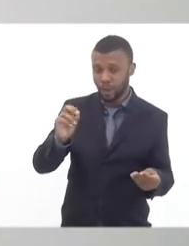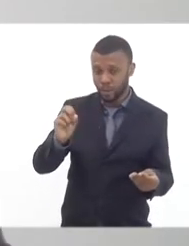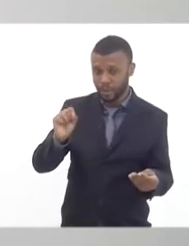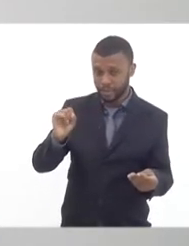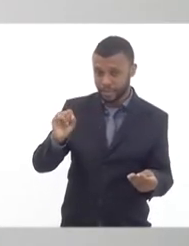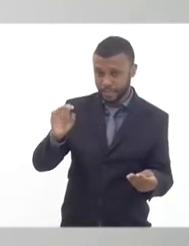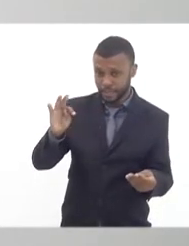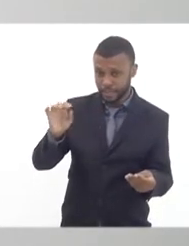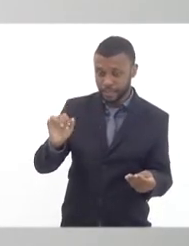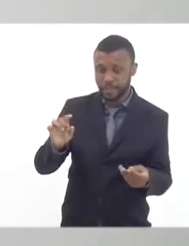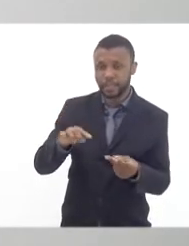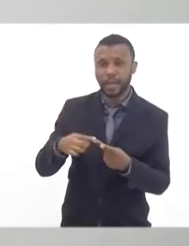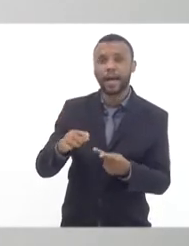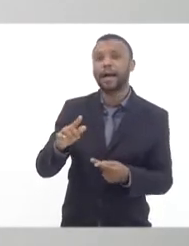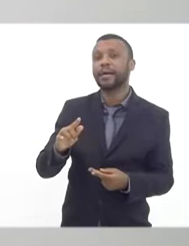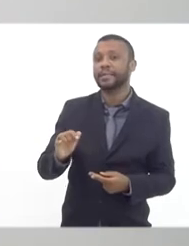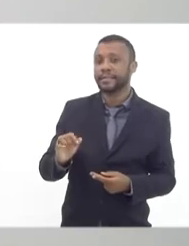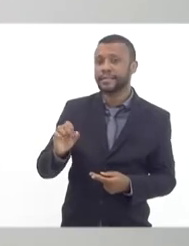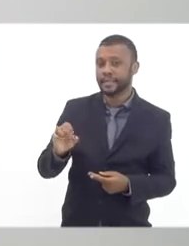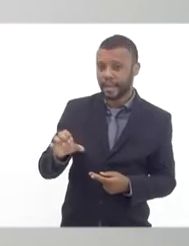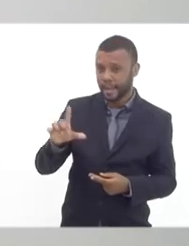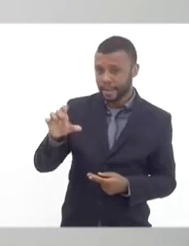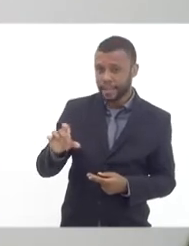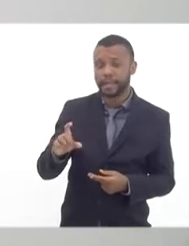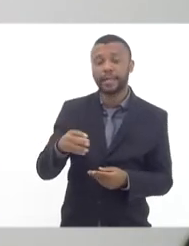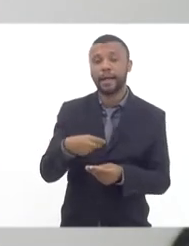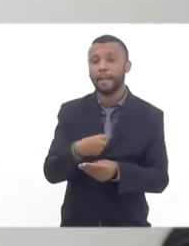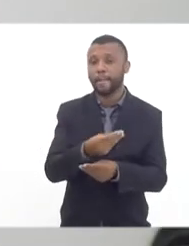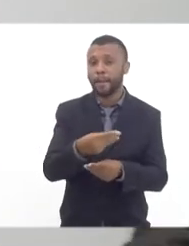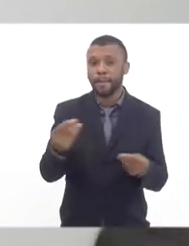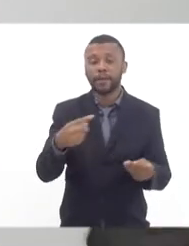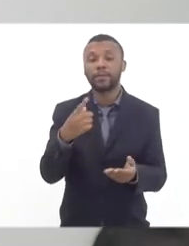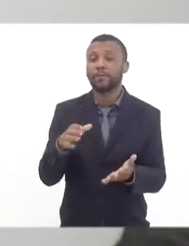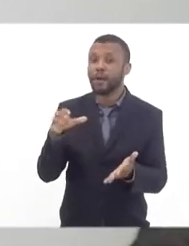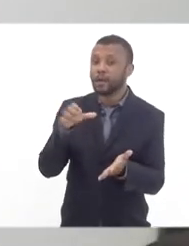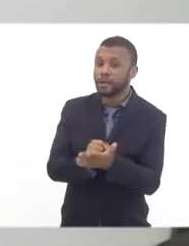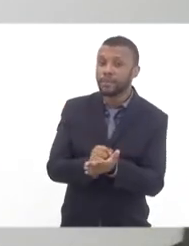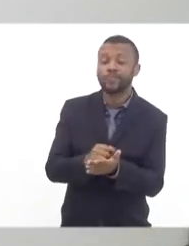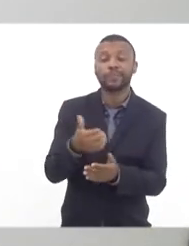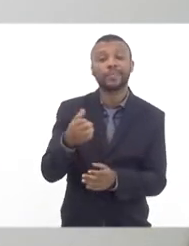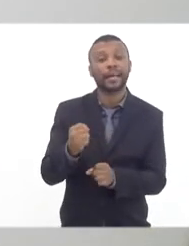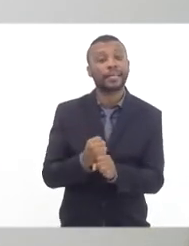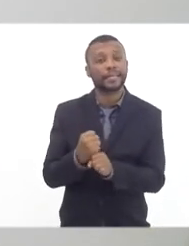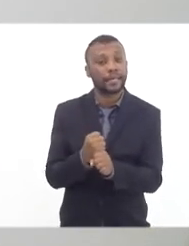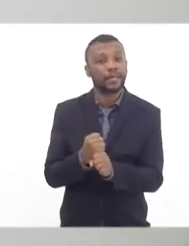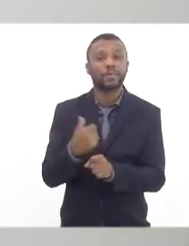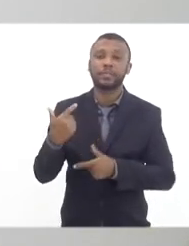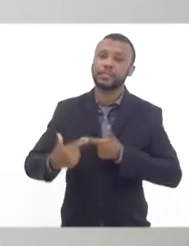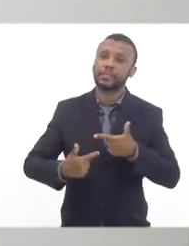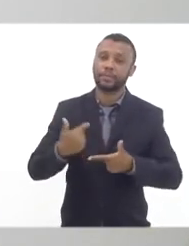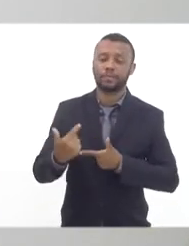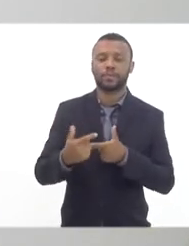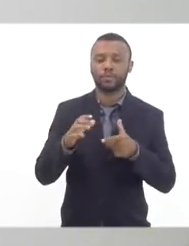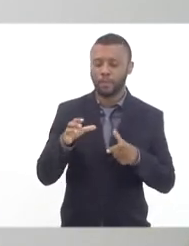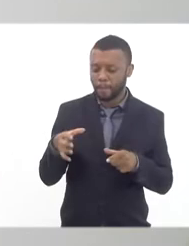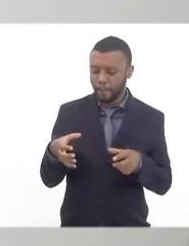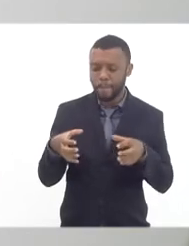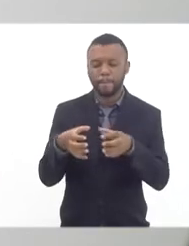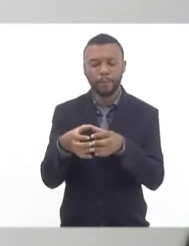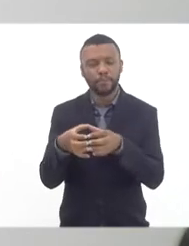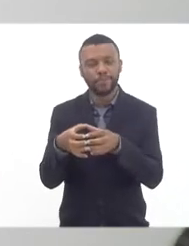Gisele entregarem para quem ainda não teve acesso, nós estamos registrando os 10 anos de atuação desse coletivo.